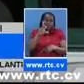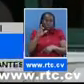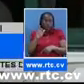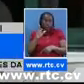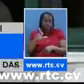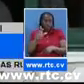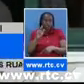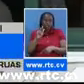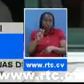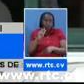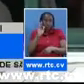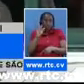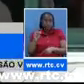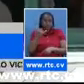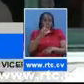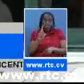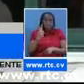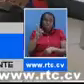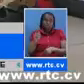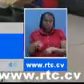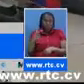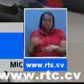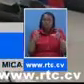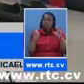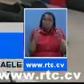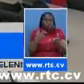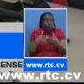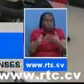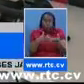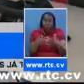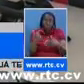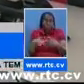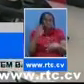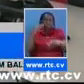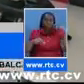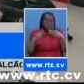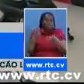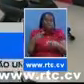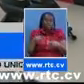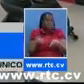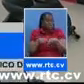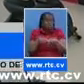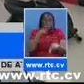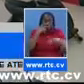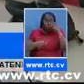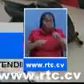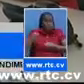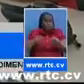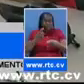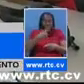assunto tem a ver com finanças. Uma hora condutor que te aceita lá pagar a licença, letra falha e